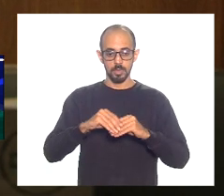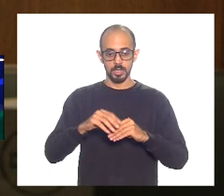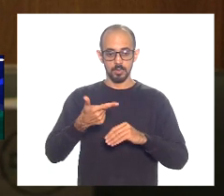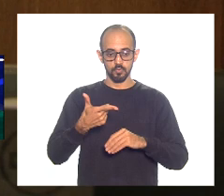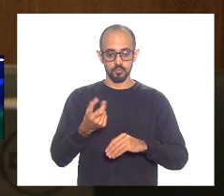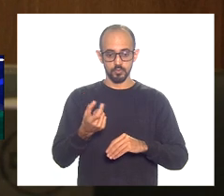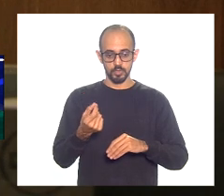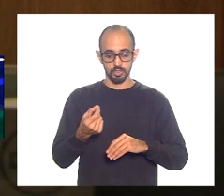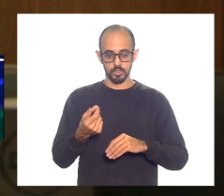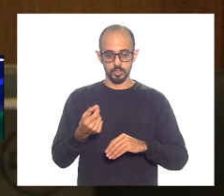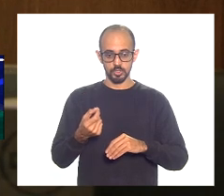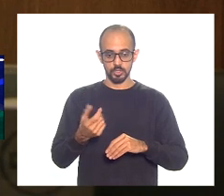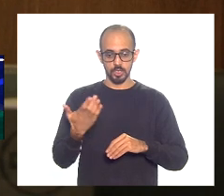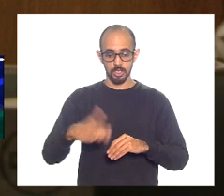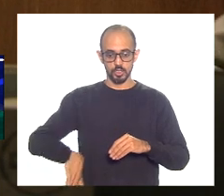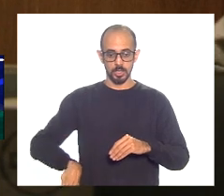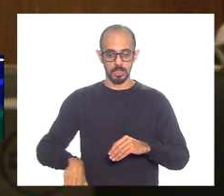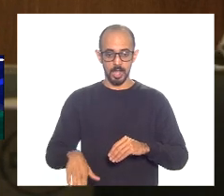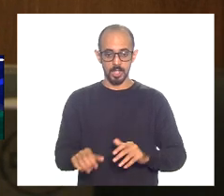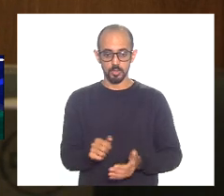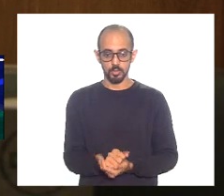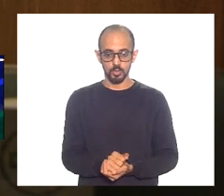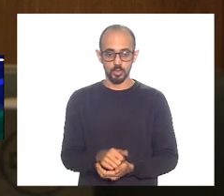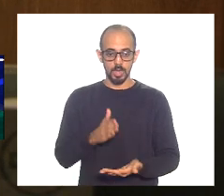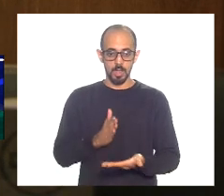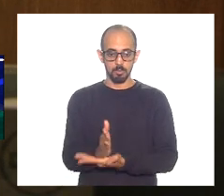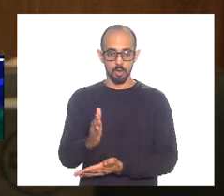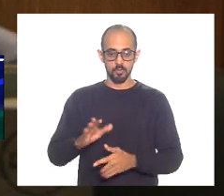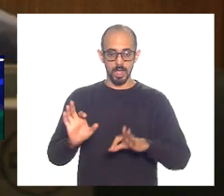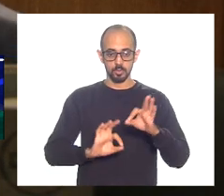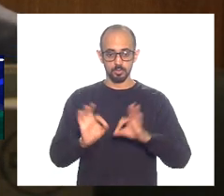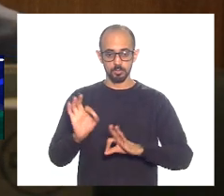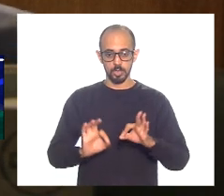que aprovam a lista estão rejeitada. Está aprovado o projeto.